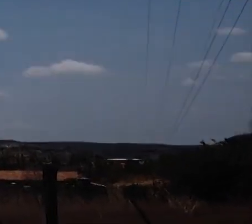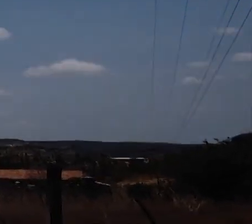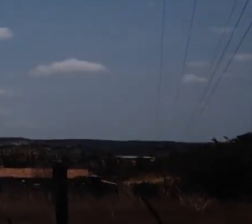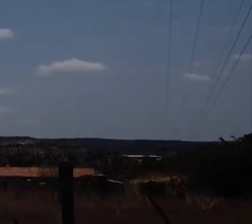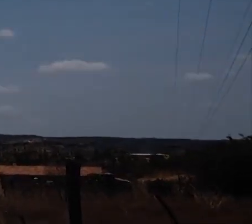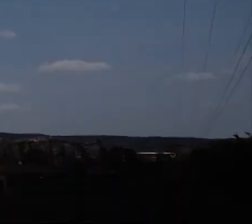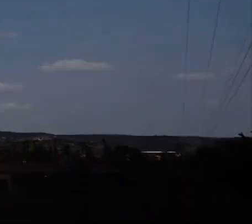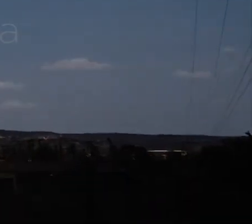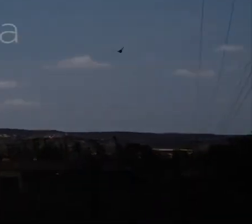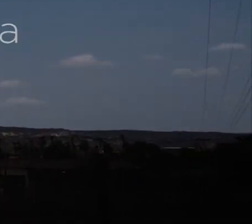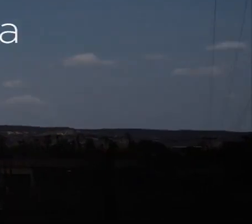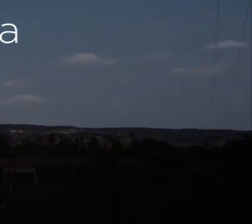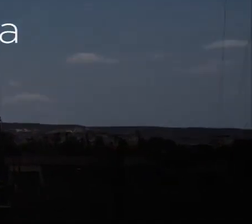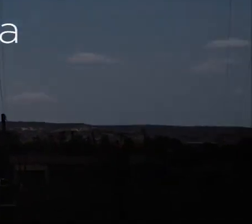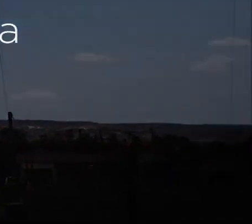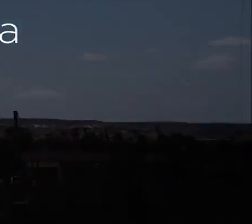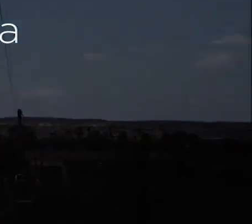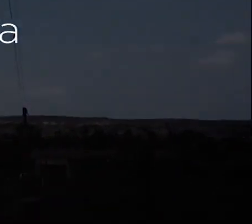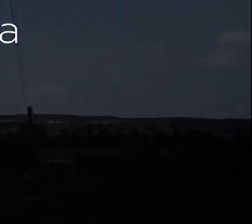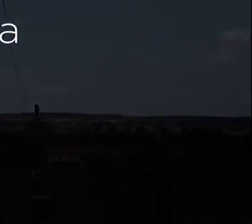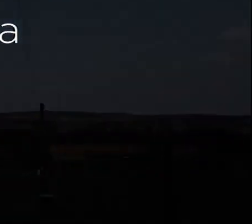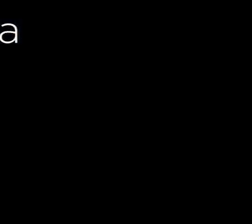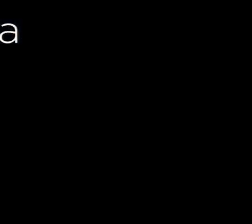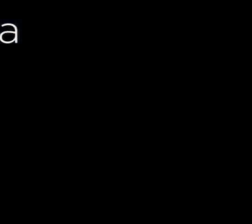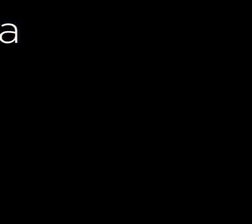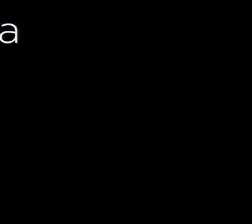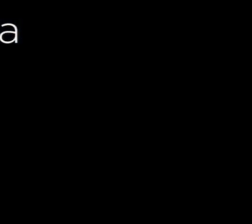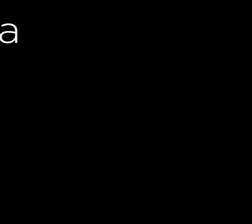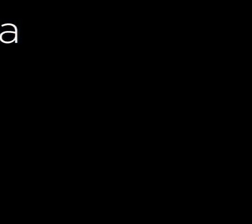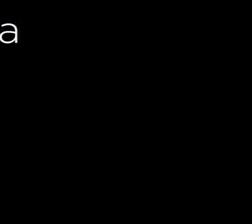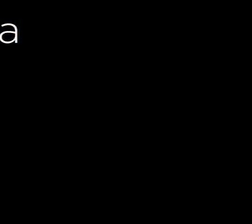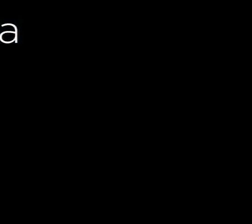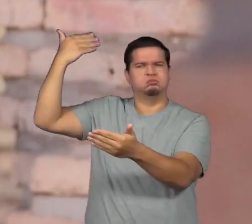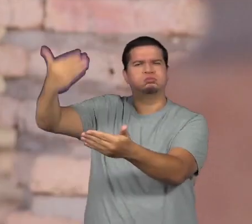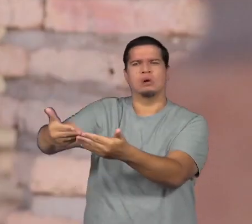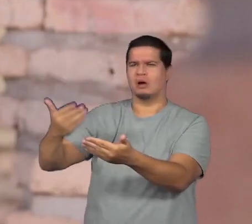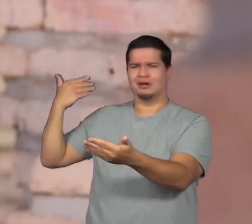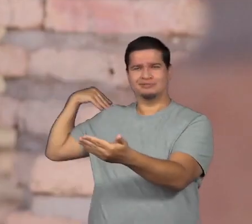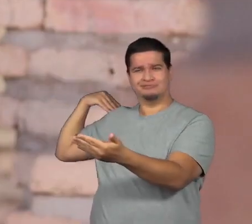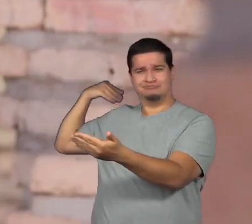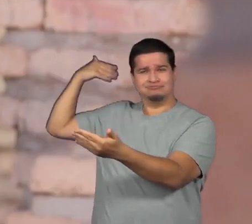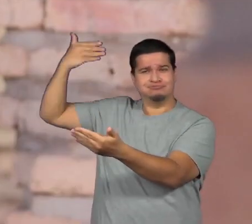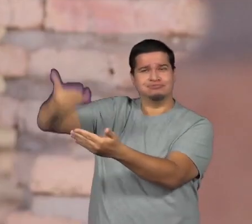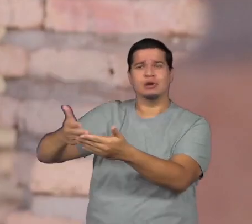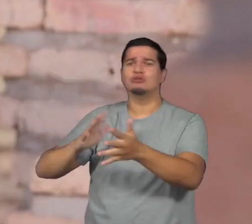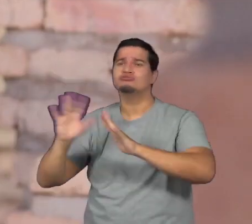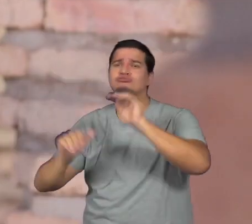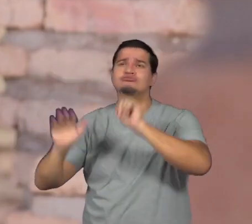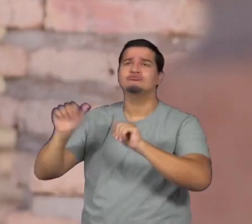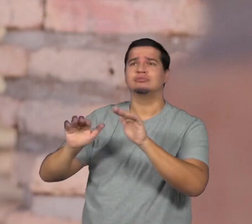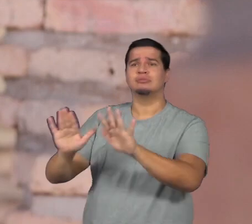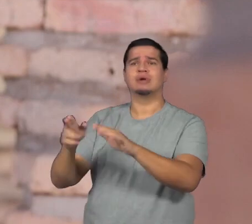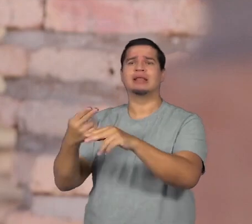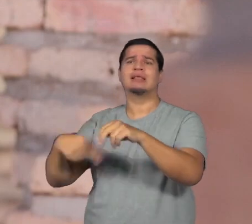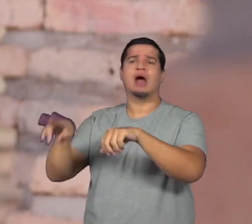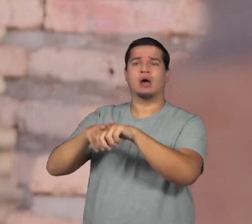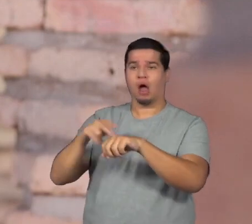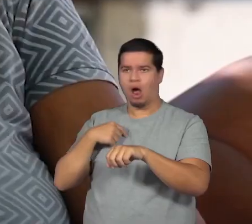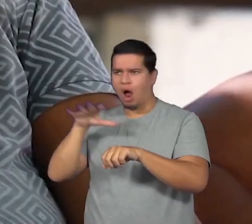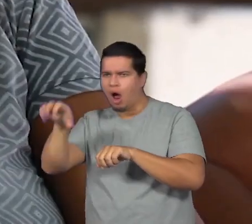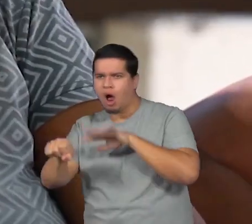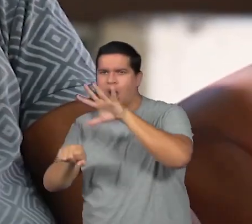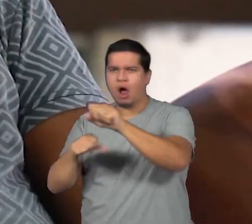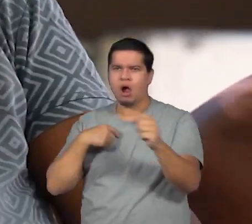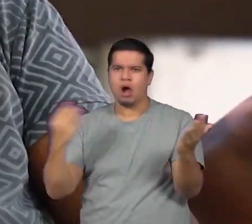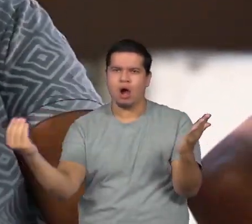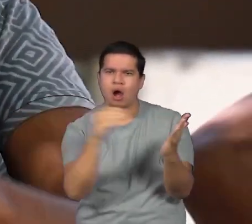da sua língua natural, né? Então, são esse tipo de política linguística que a gente pode vislumbrar para essas